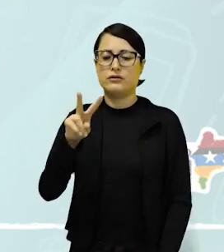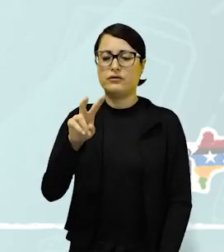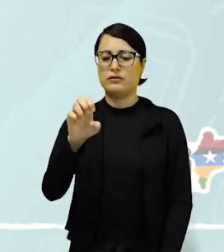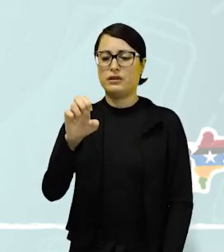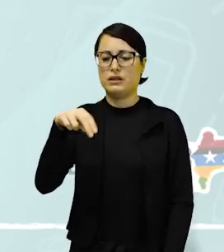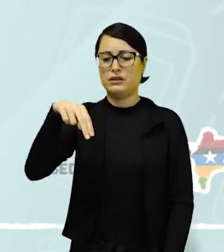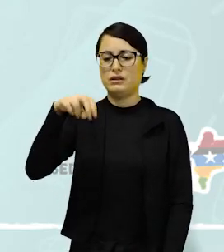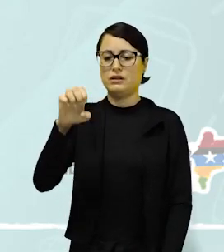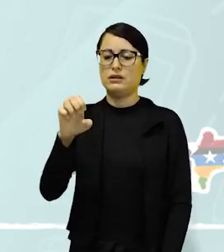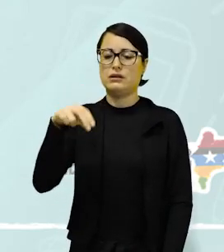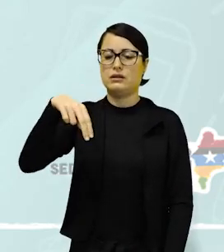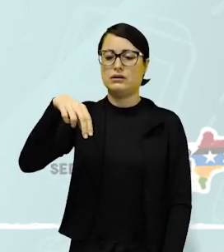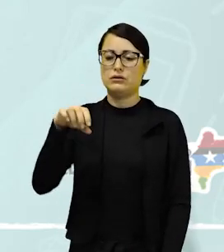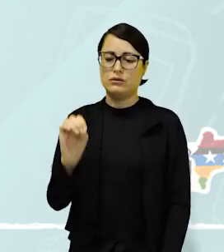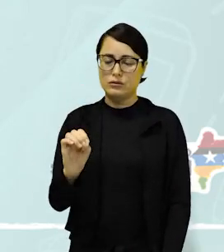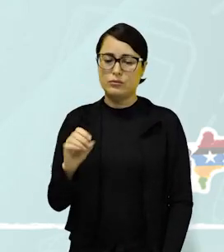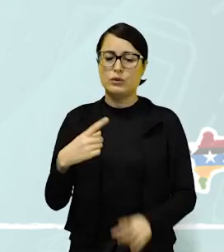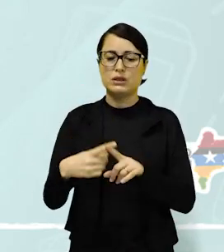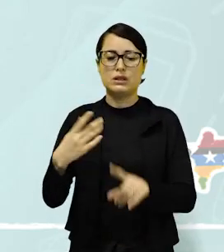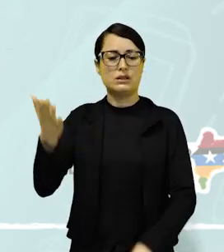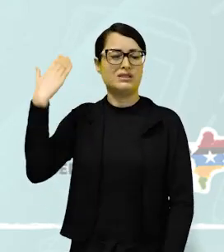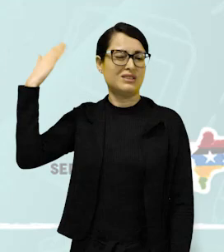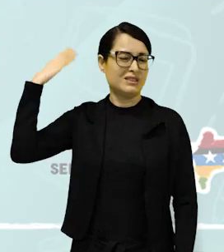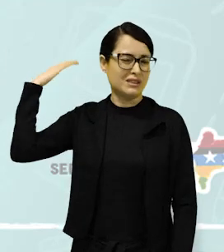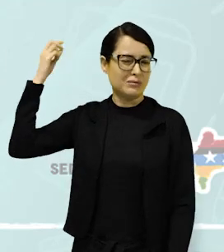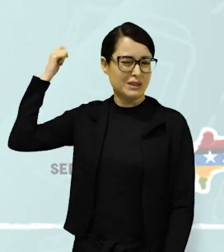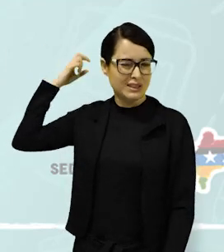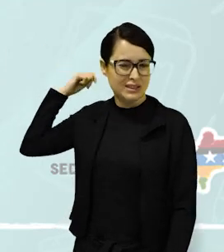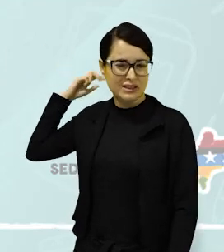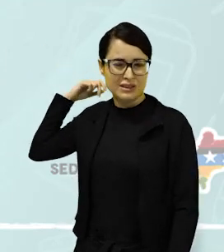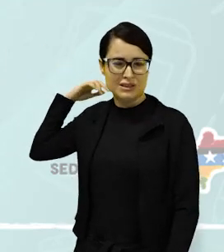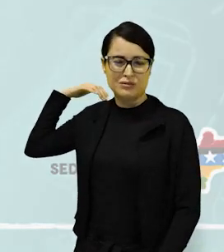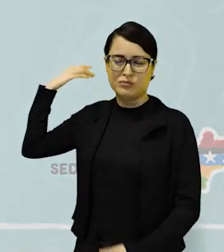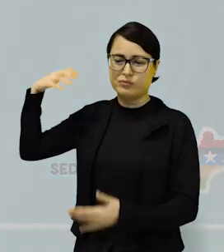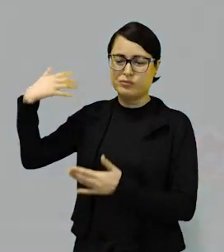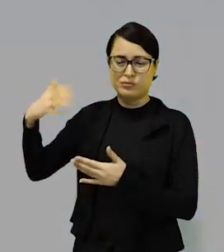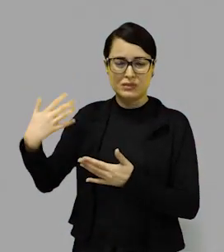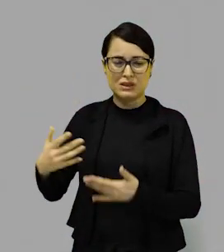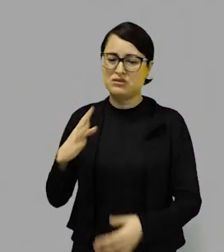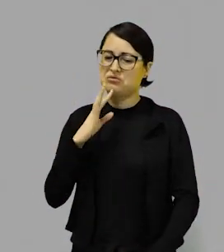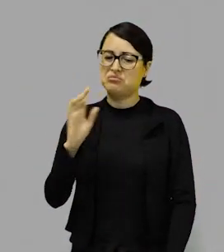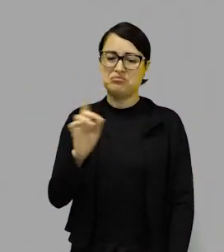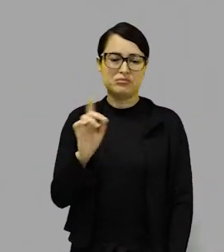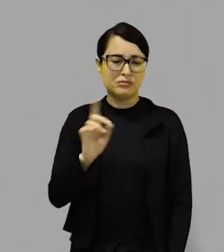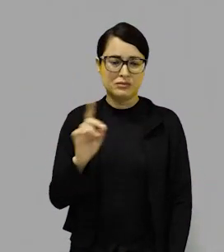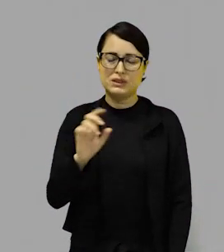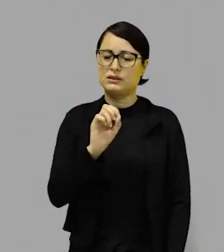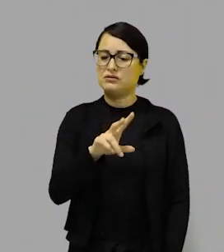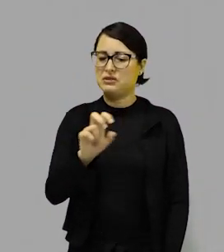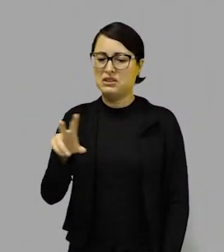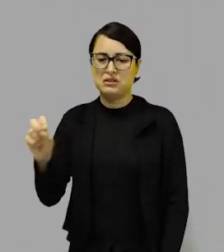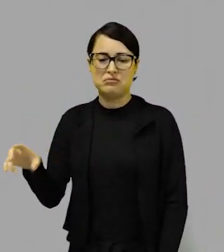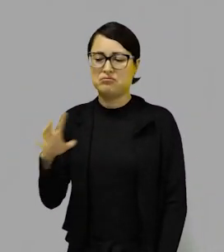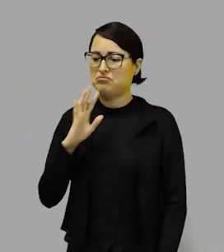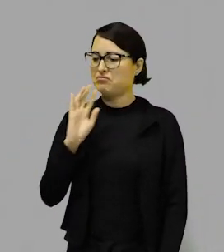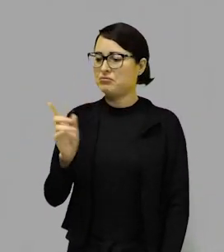quê? Antigamente, né, quando ainda não se tinha conhecimento a respeito dos